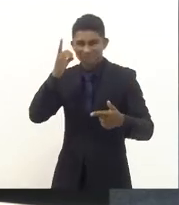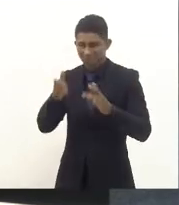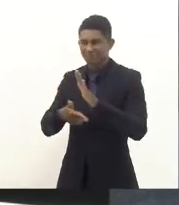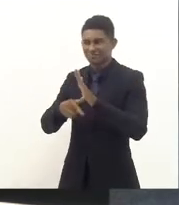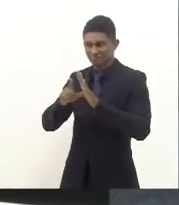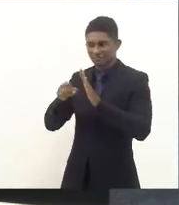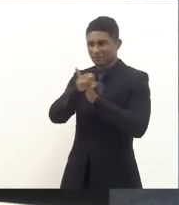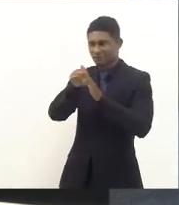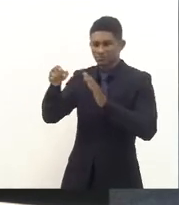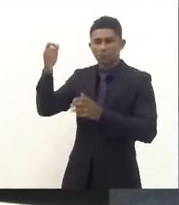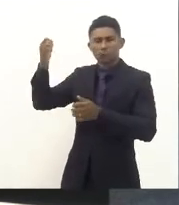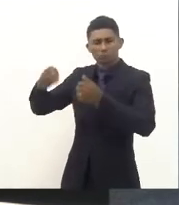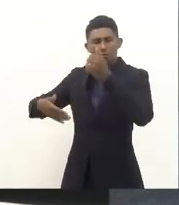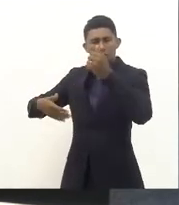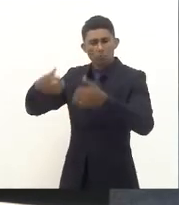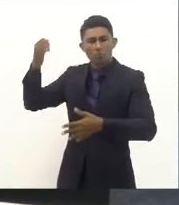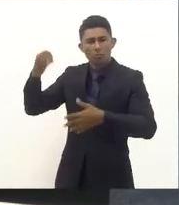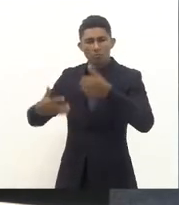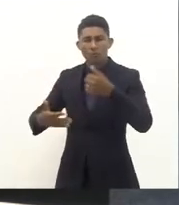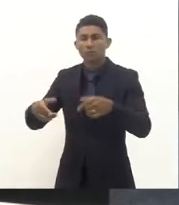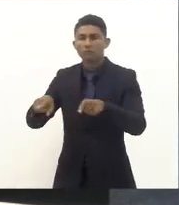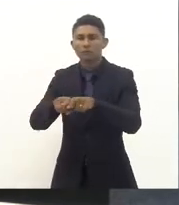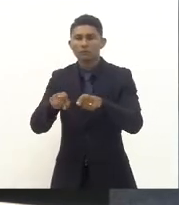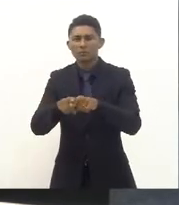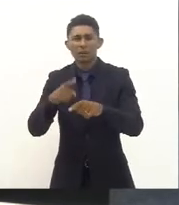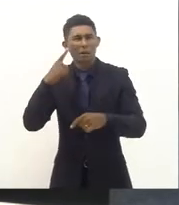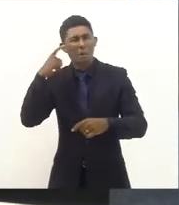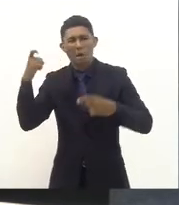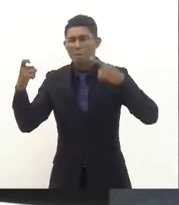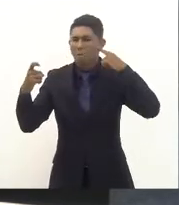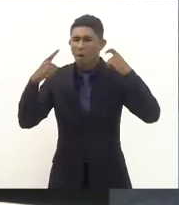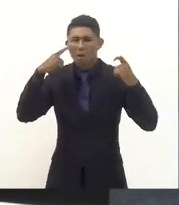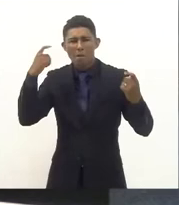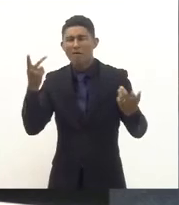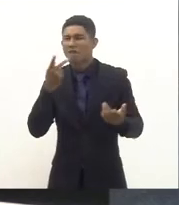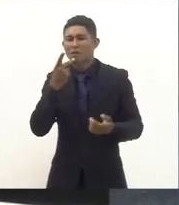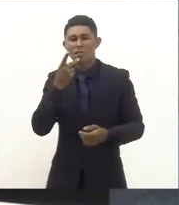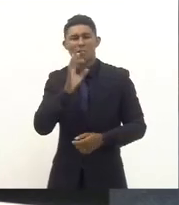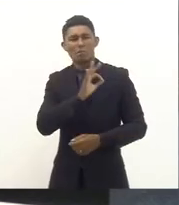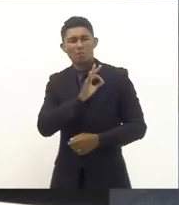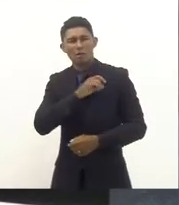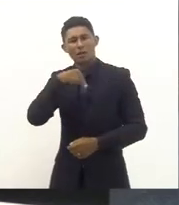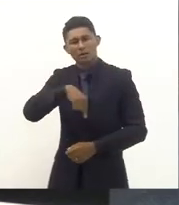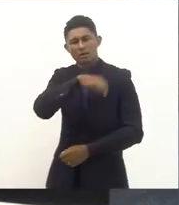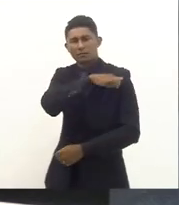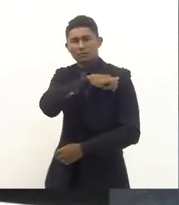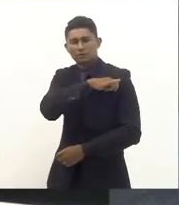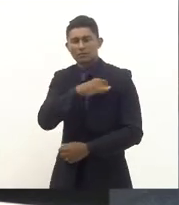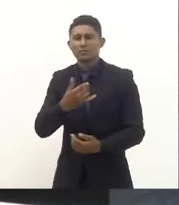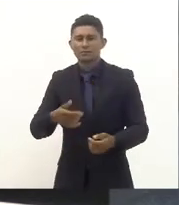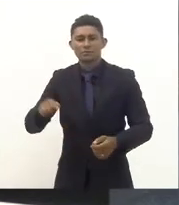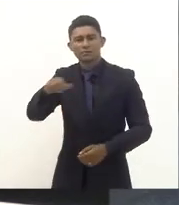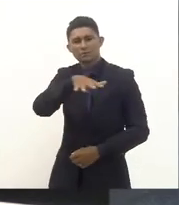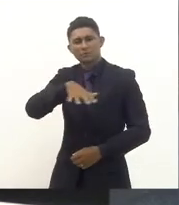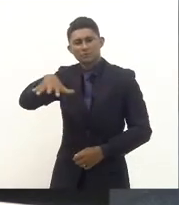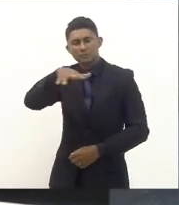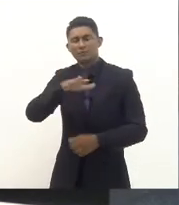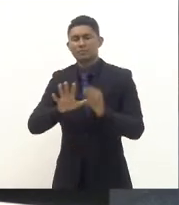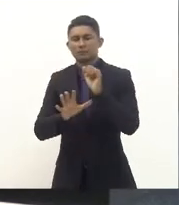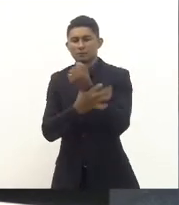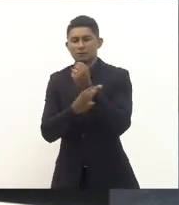antecederam e aqui essa chiadeira falando a respeito da polícia do Estado do Rio de Janeiro as forças de segurança